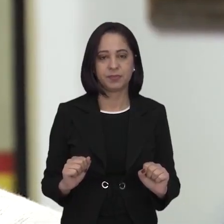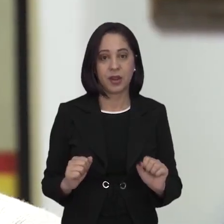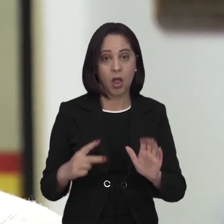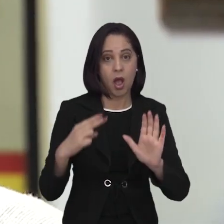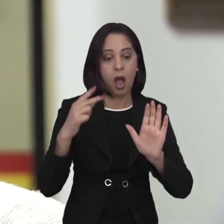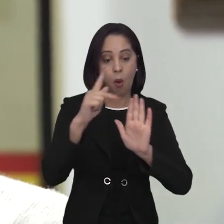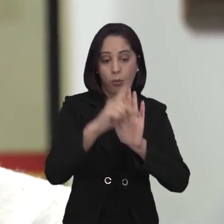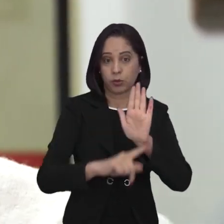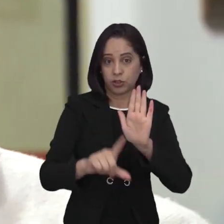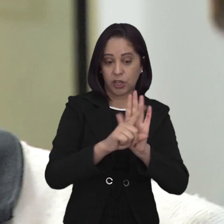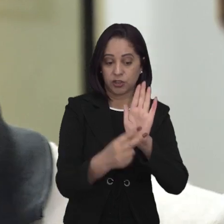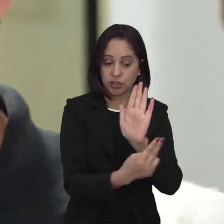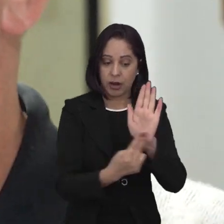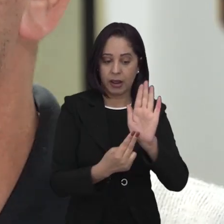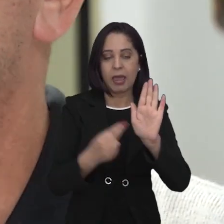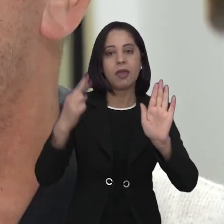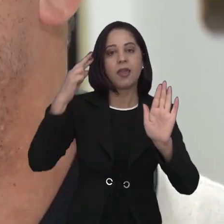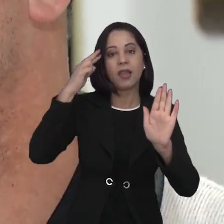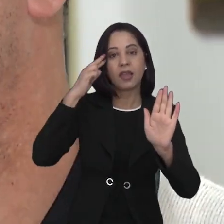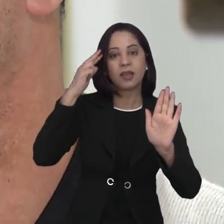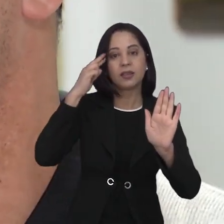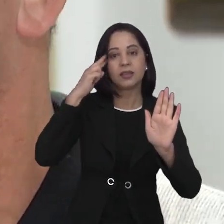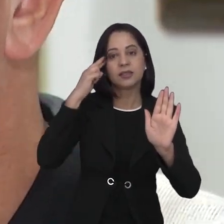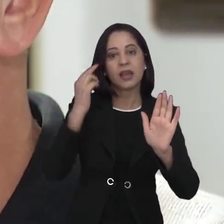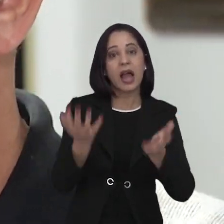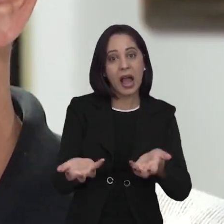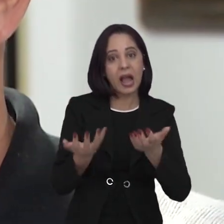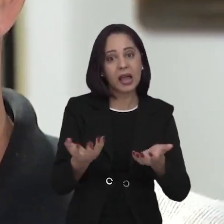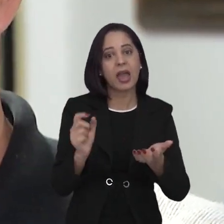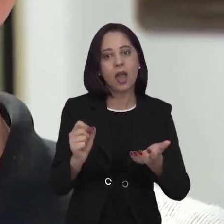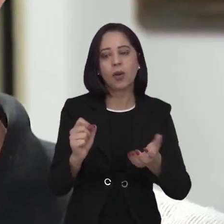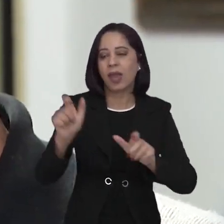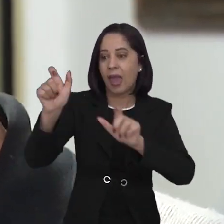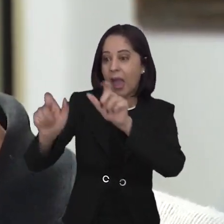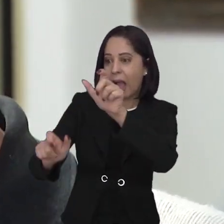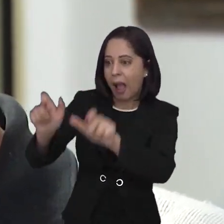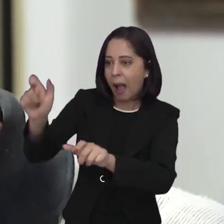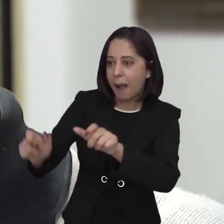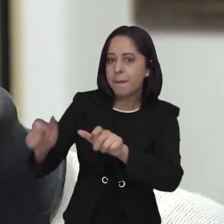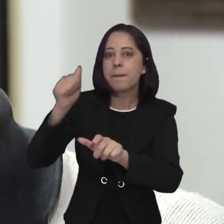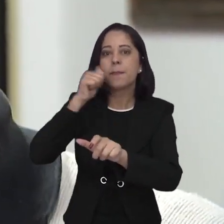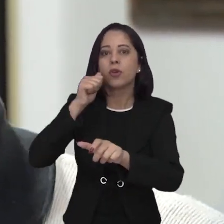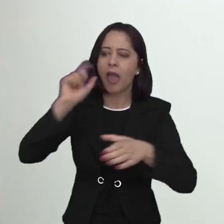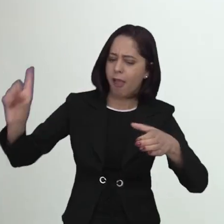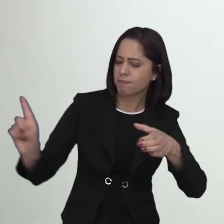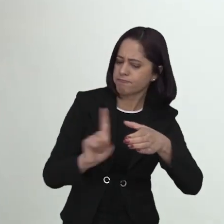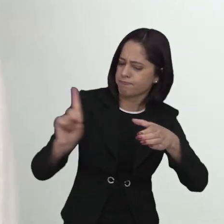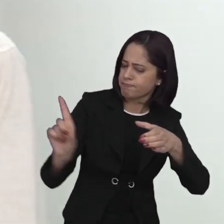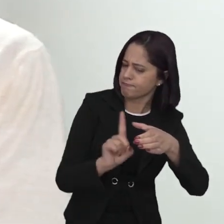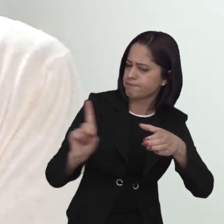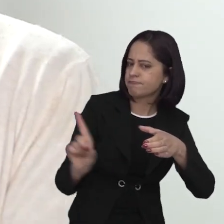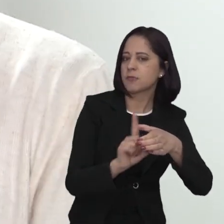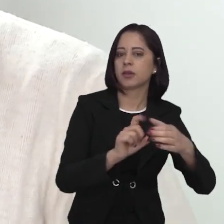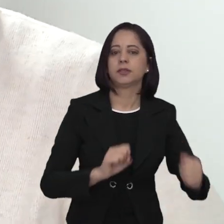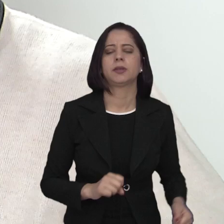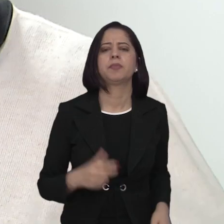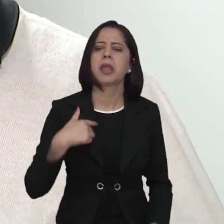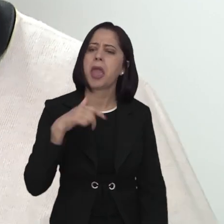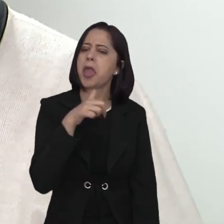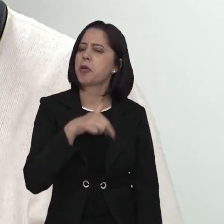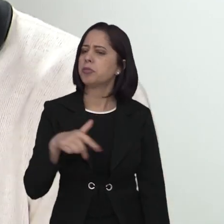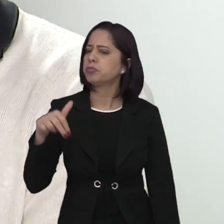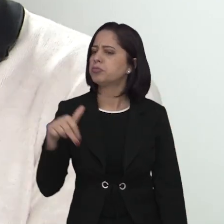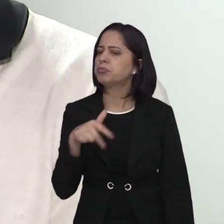matéria, de autoria do vereador Rogério da Cazem, quer ampliar a presença de mulheres no setor. No dia a dia, caminhando